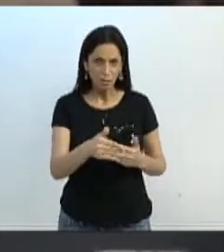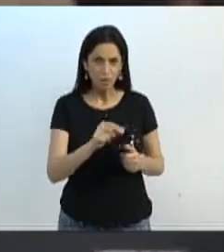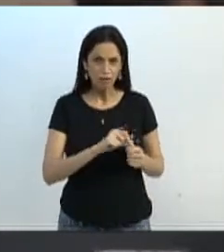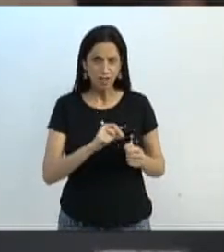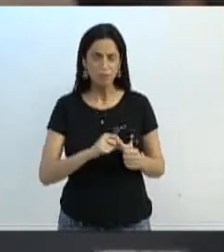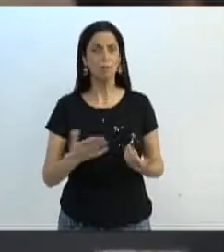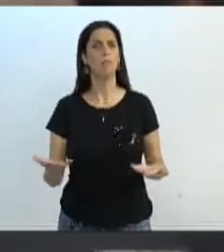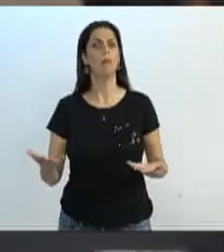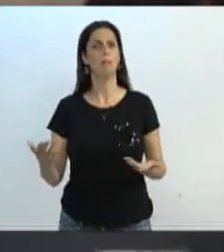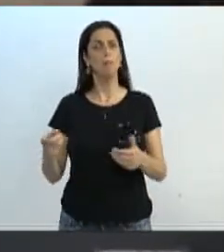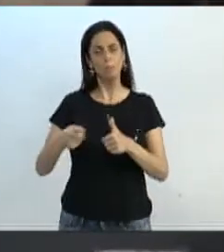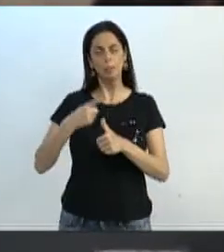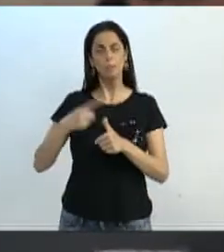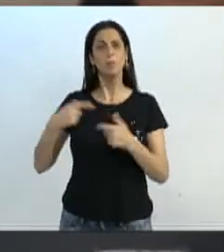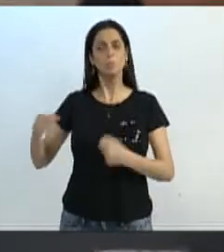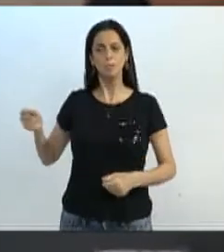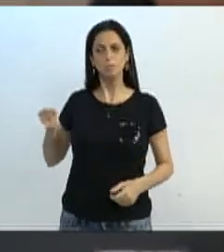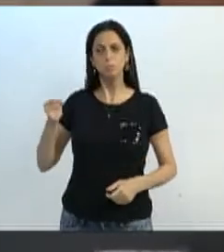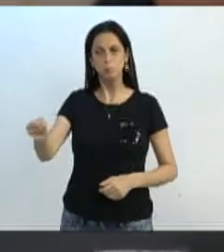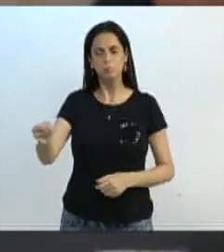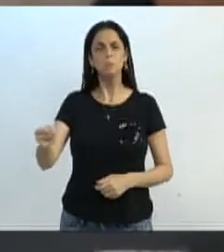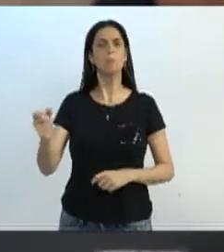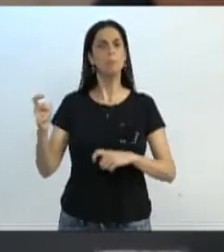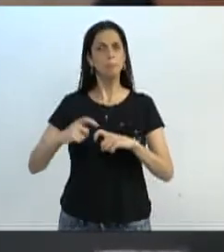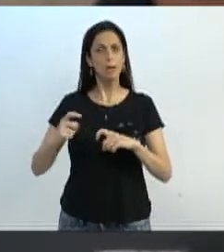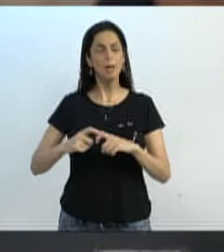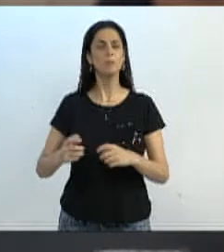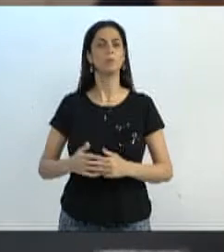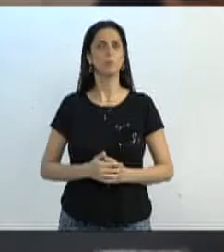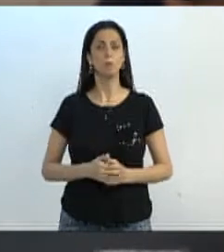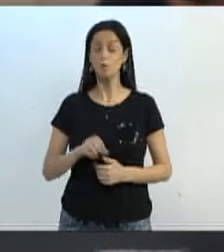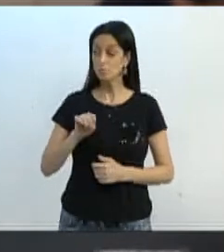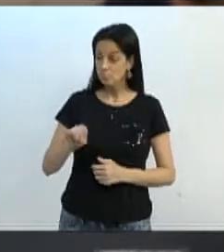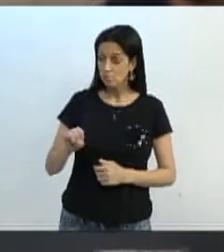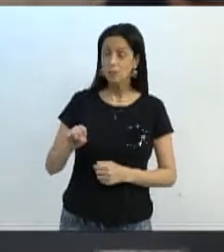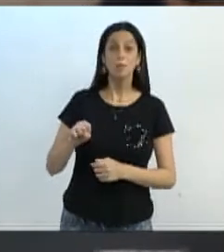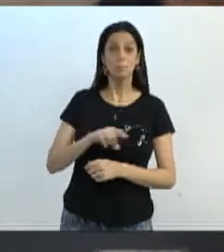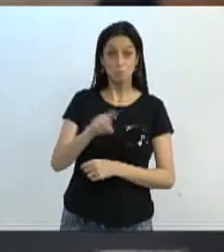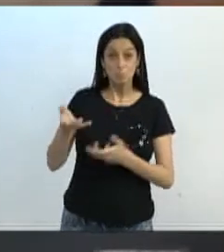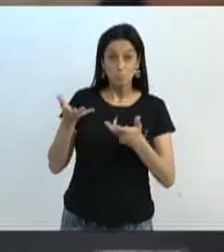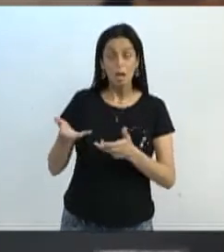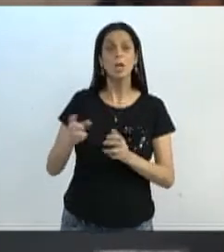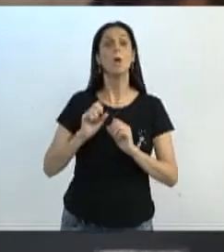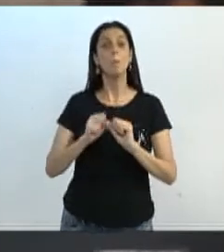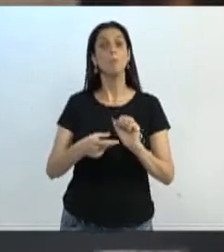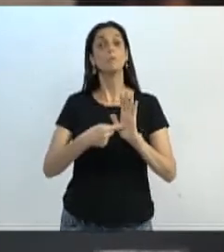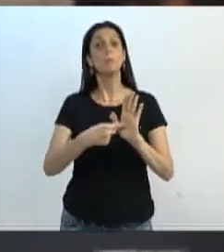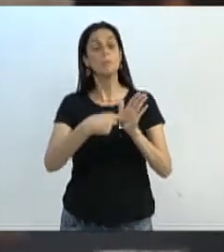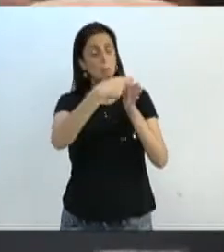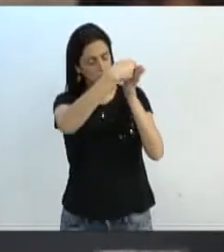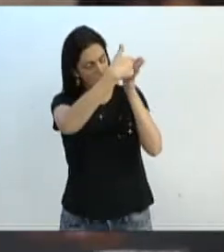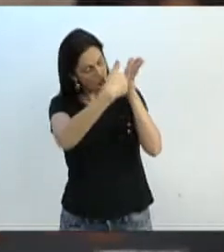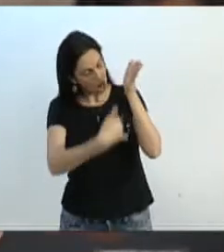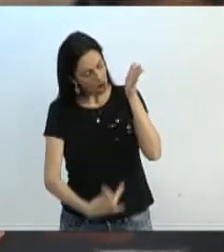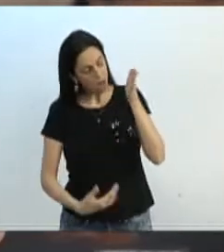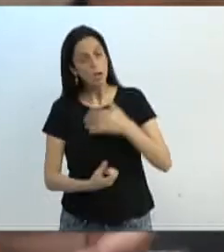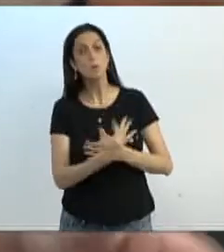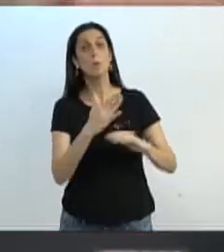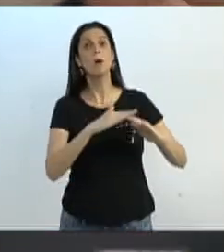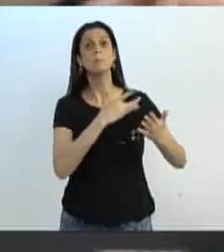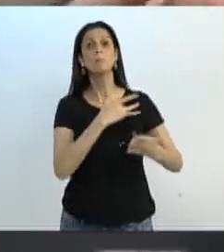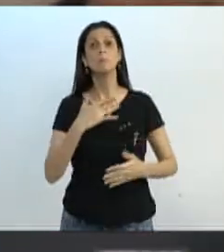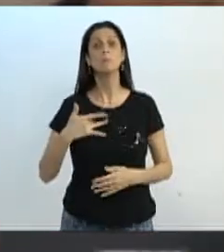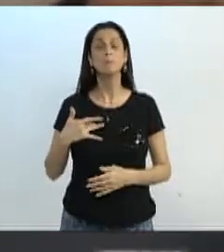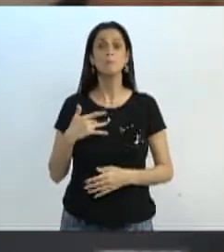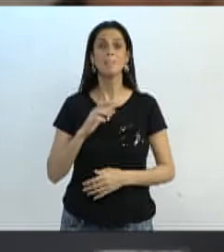ESFs. Tem vários ESFs sem médico em Blumenau. E se quiser, eu trago a lista de quais ESFs estão sem médico aqui no nosso município. Então vamos pedir socorro para o ESF,